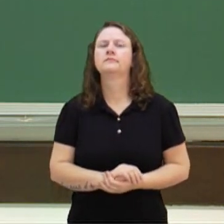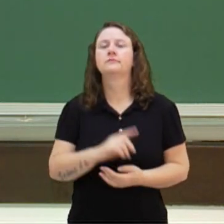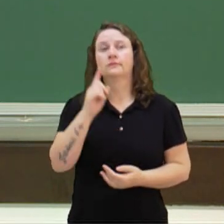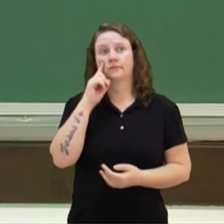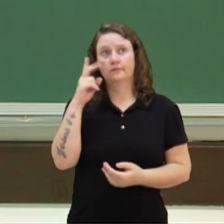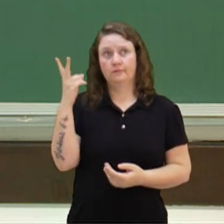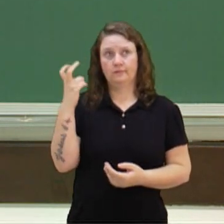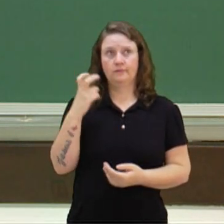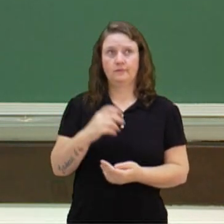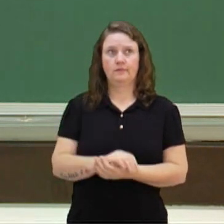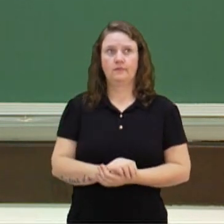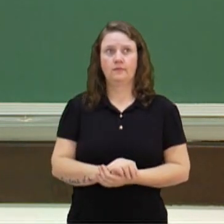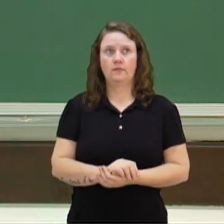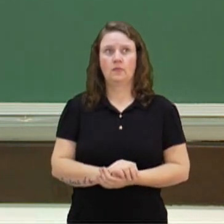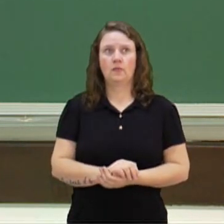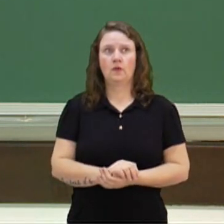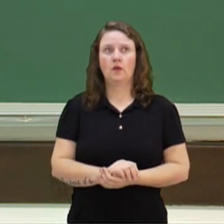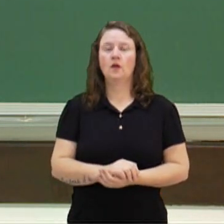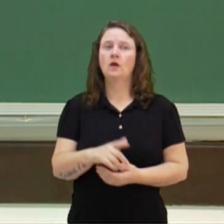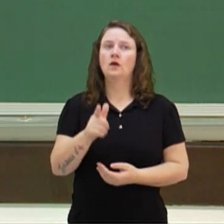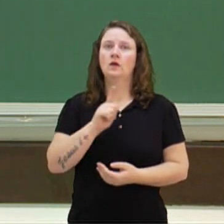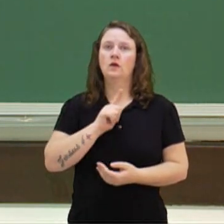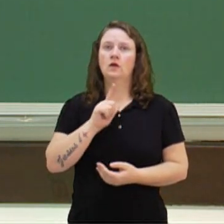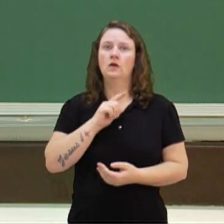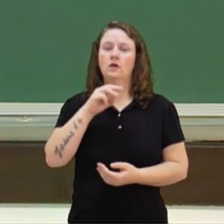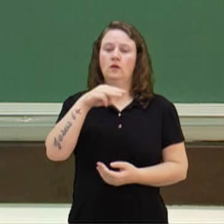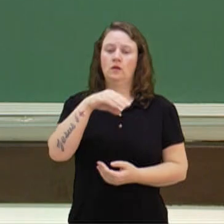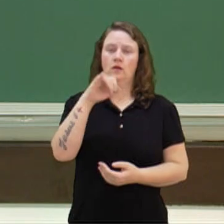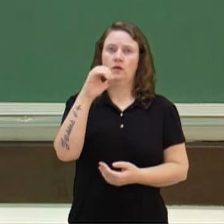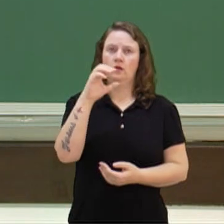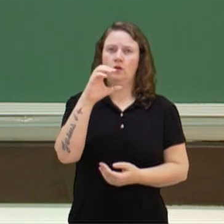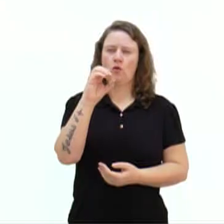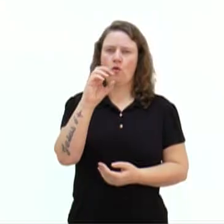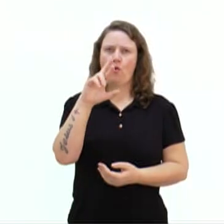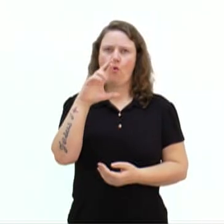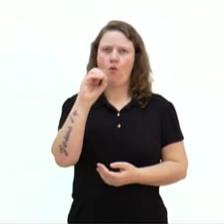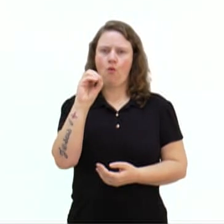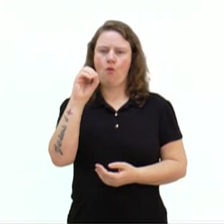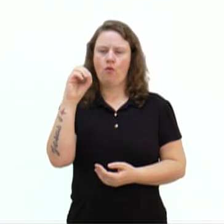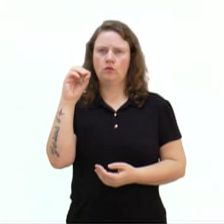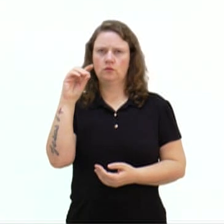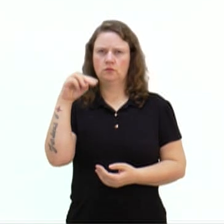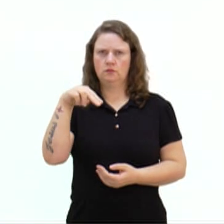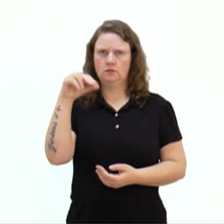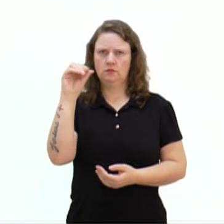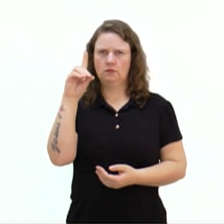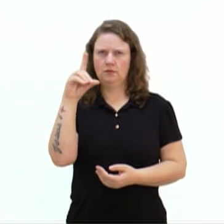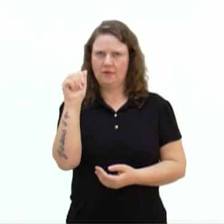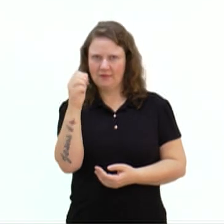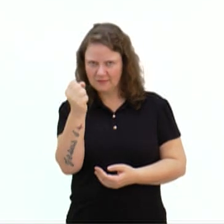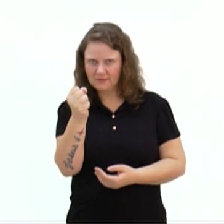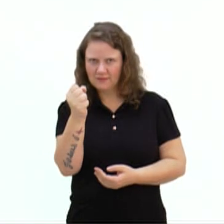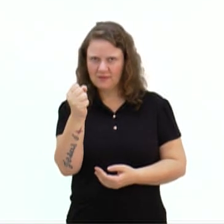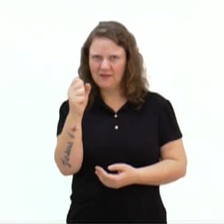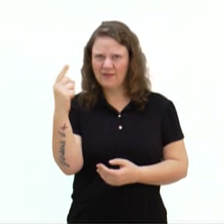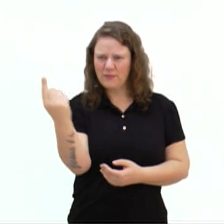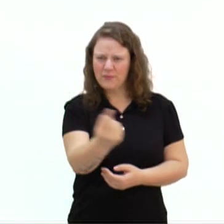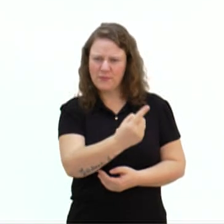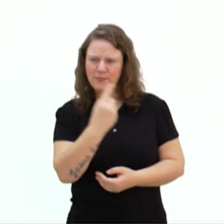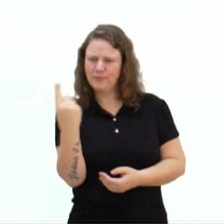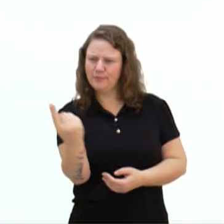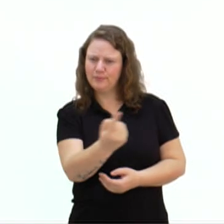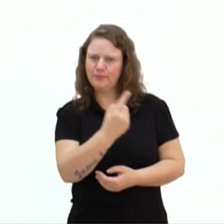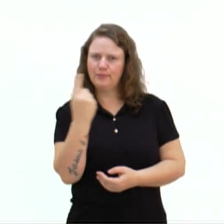colocaram? Observe. Micro-ondas precisam, nós já vamos explicar por quê.